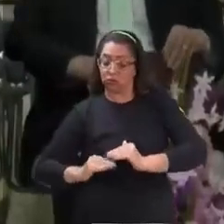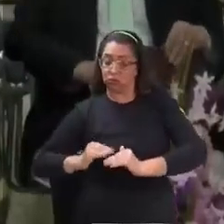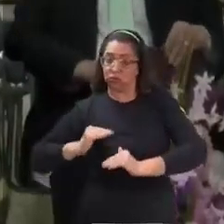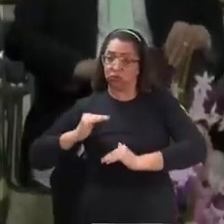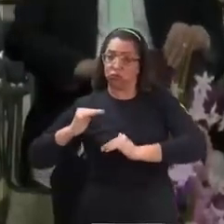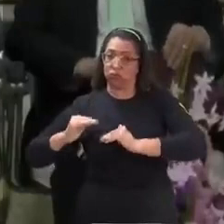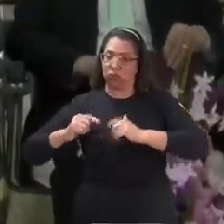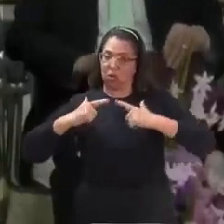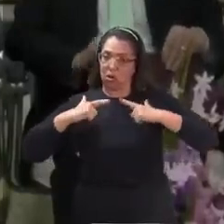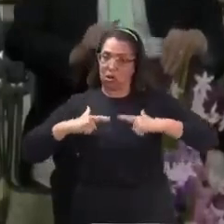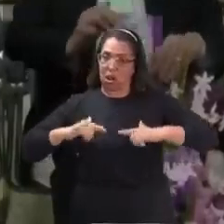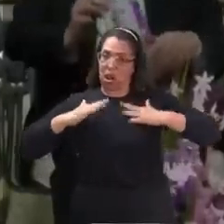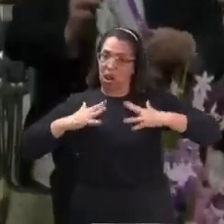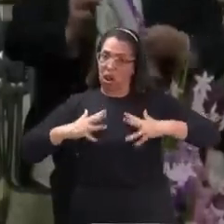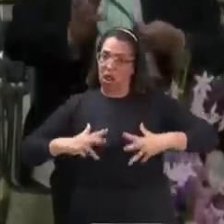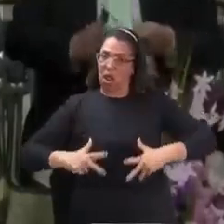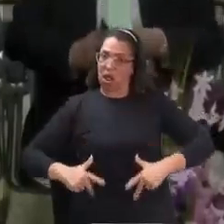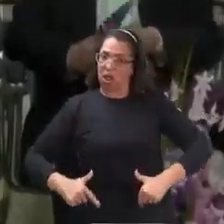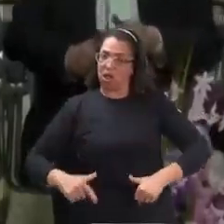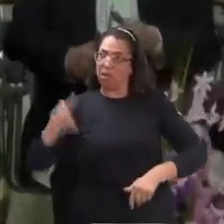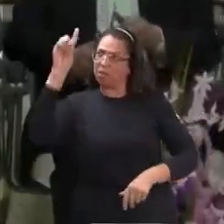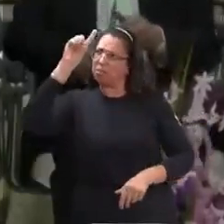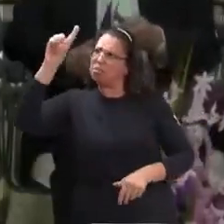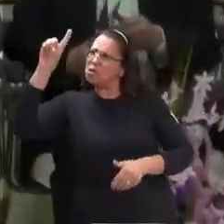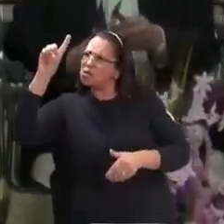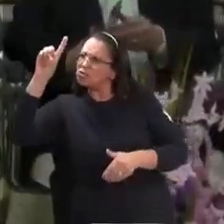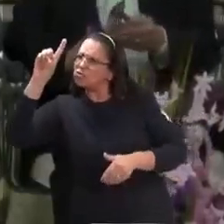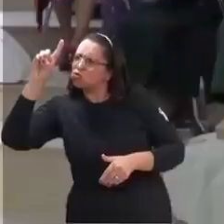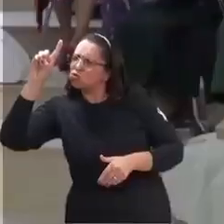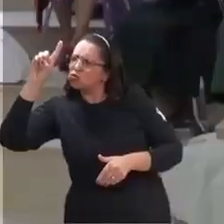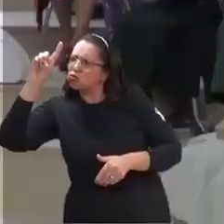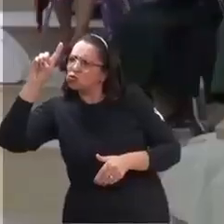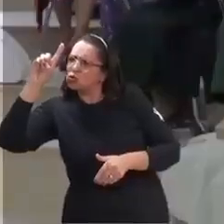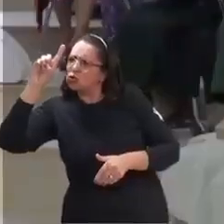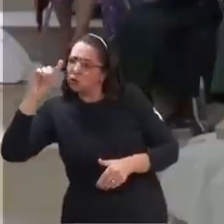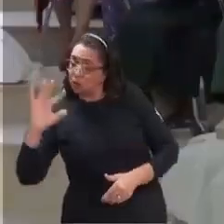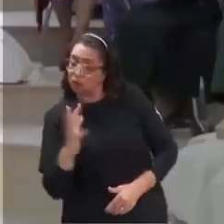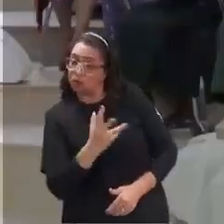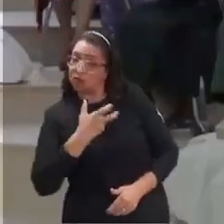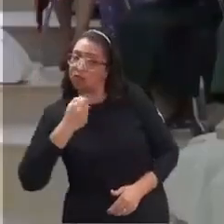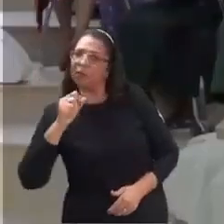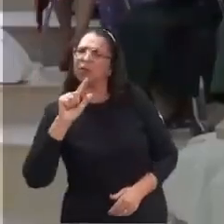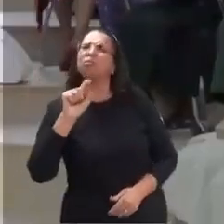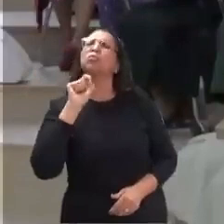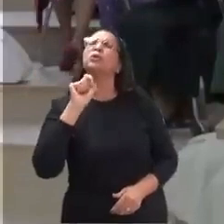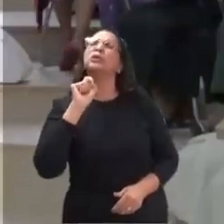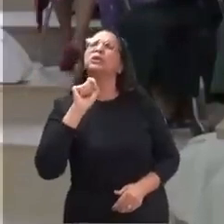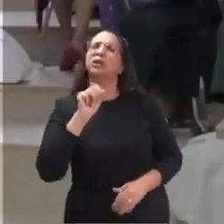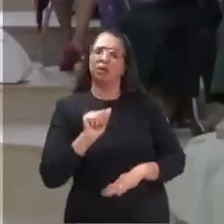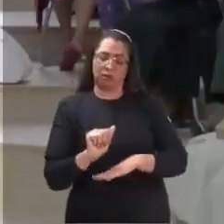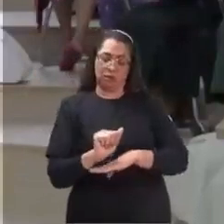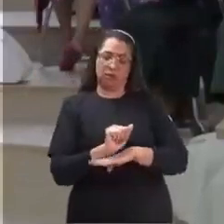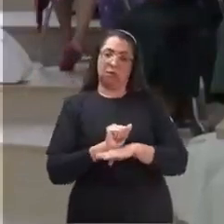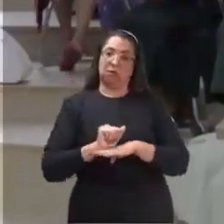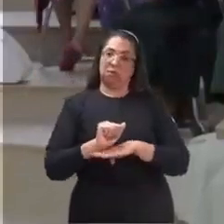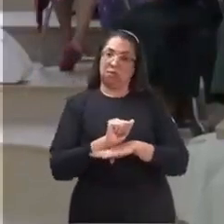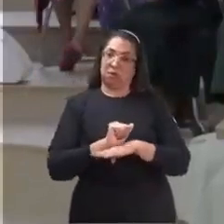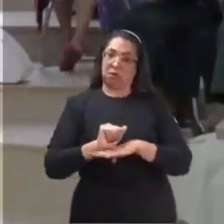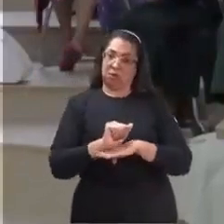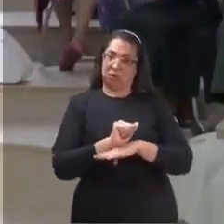vai começar por quem? Por Abraão. E qual era o